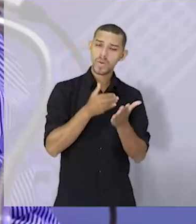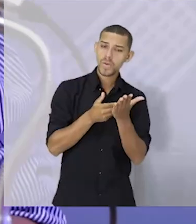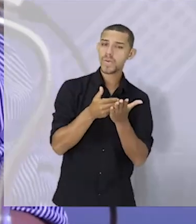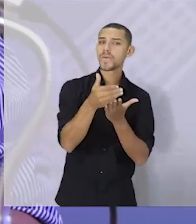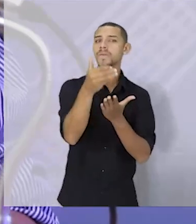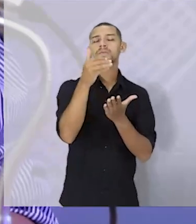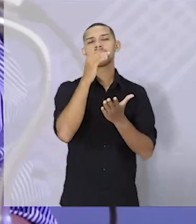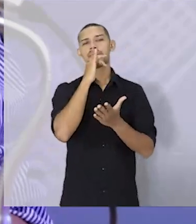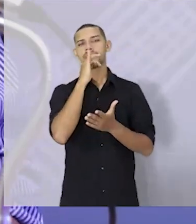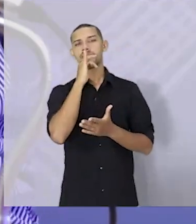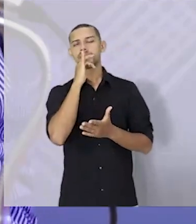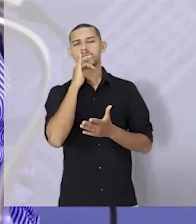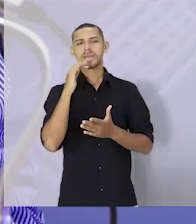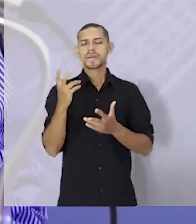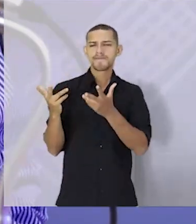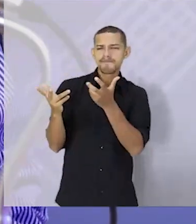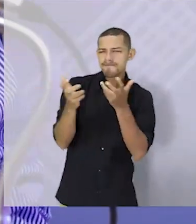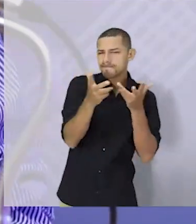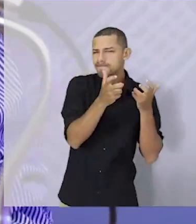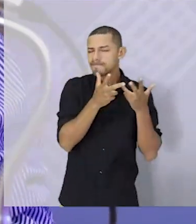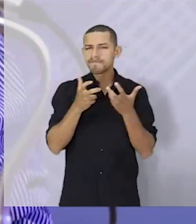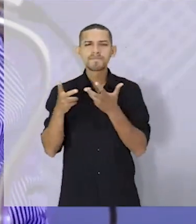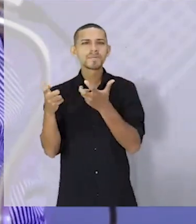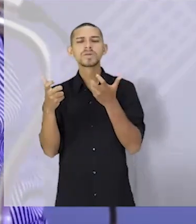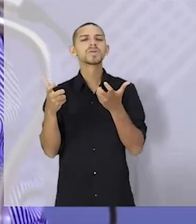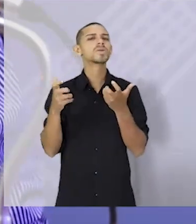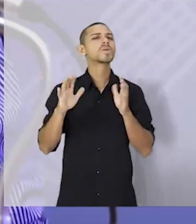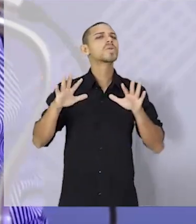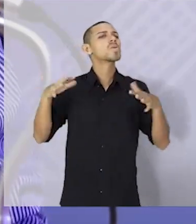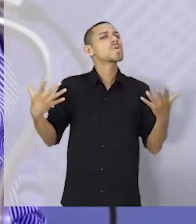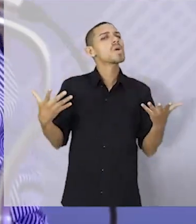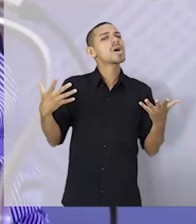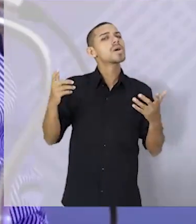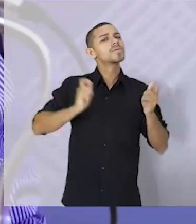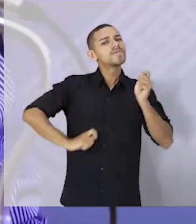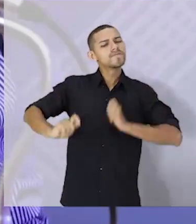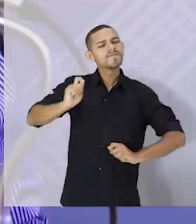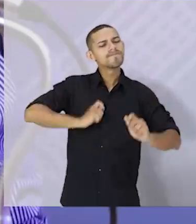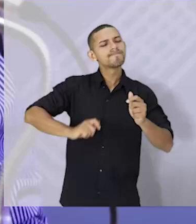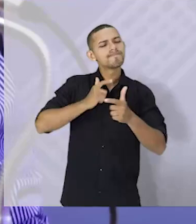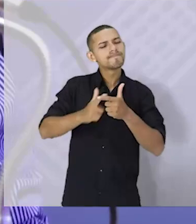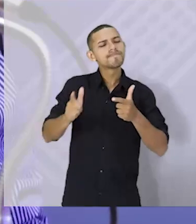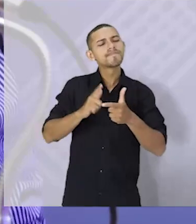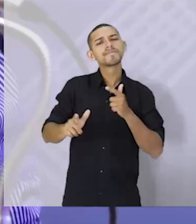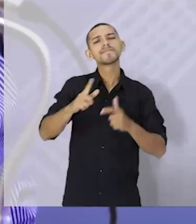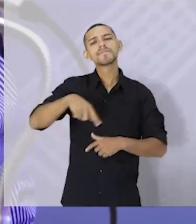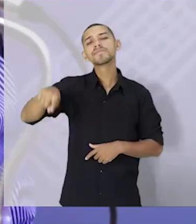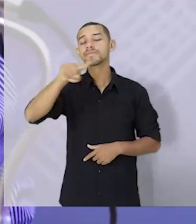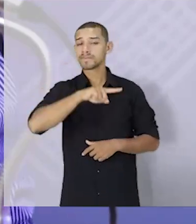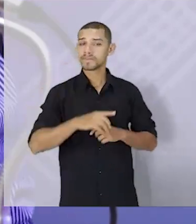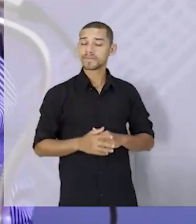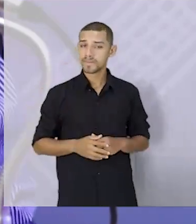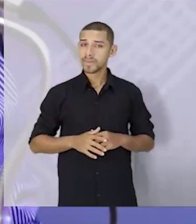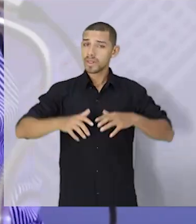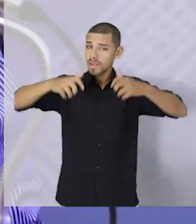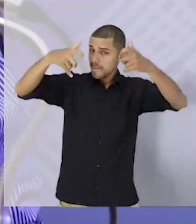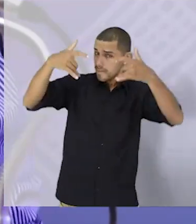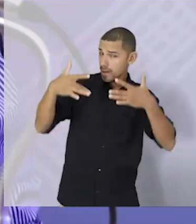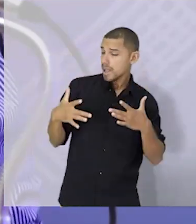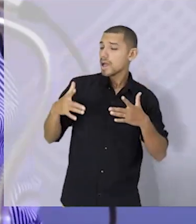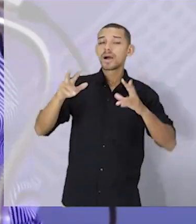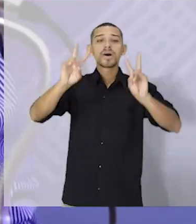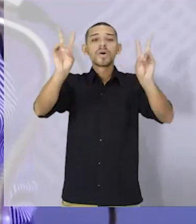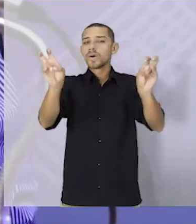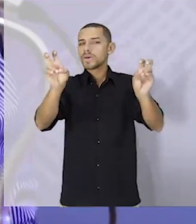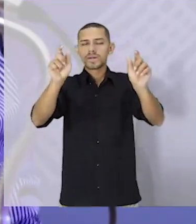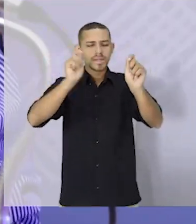comecem a perceber quando que a ansiedade está sendo prejudicial para ela. Então, falar um pouquinho de